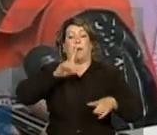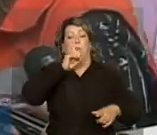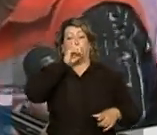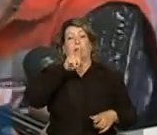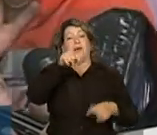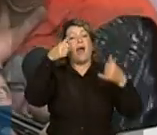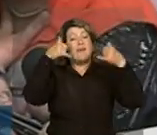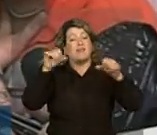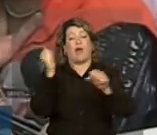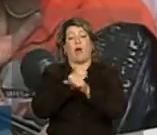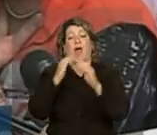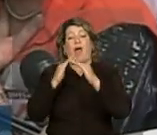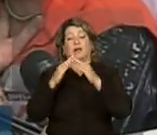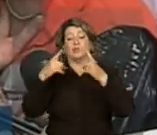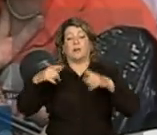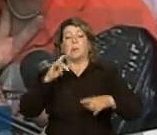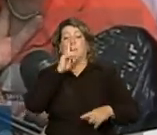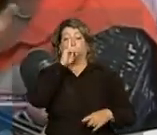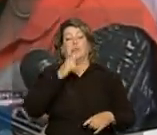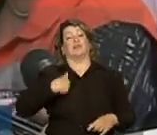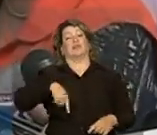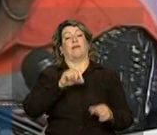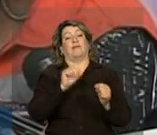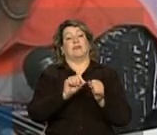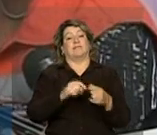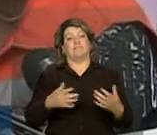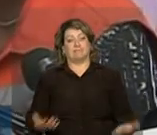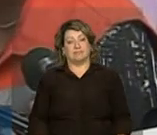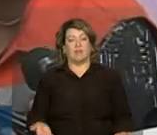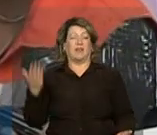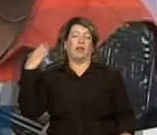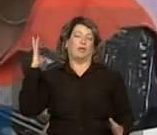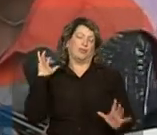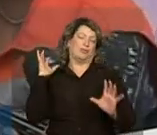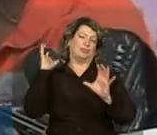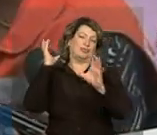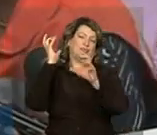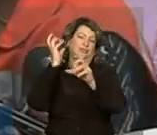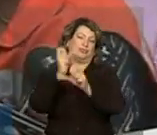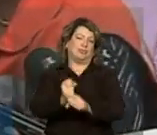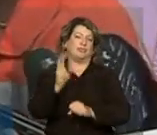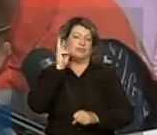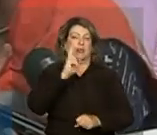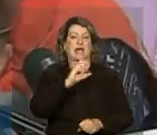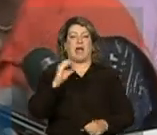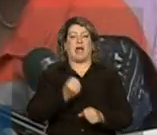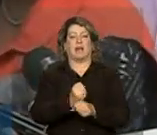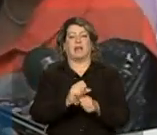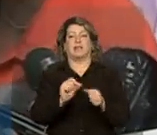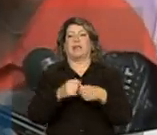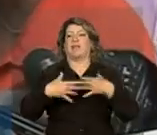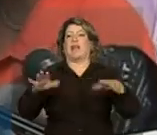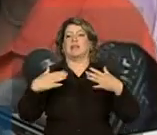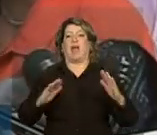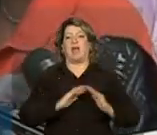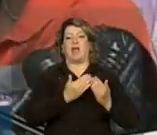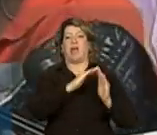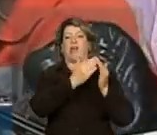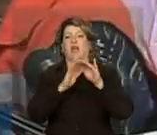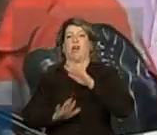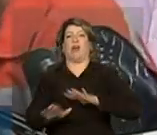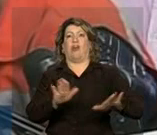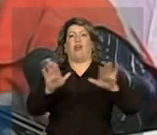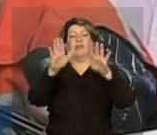dessa. Mas nós fizemos. Nós, ao longo da nossa história, dos nossos 500 anos, nós fizemos na beira de rio,